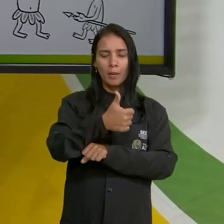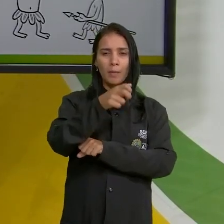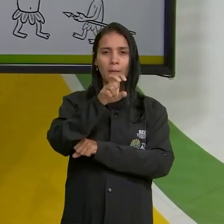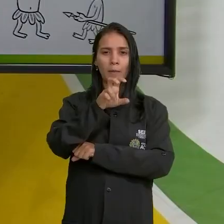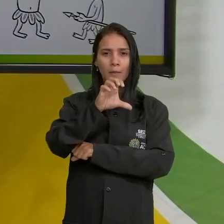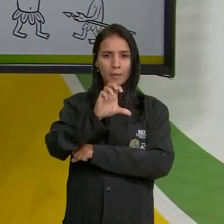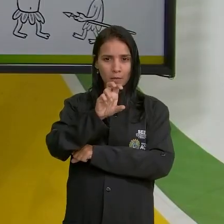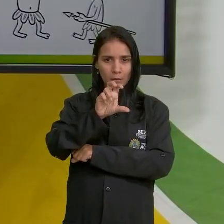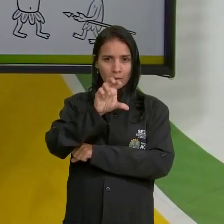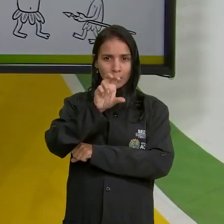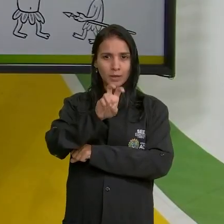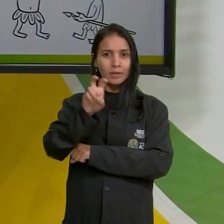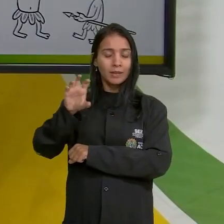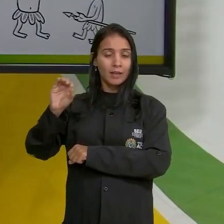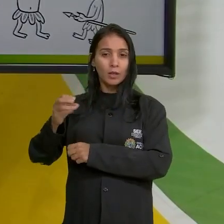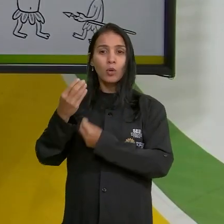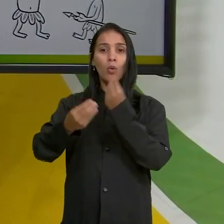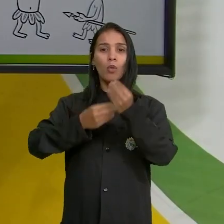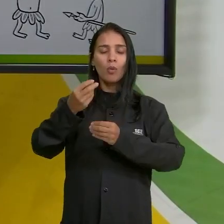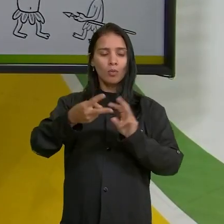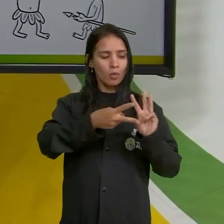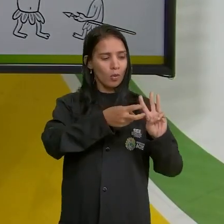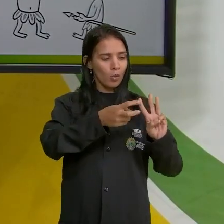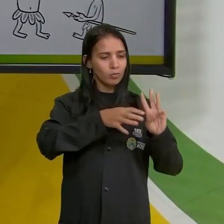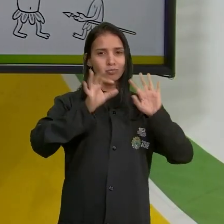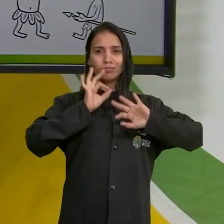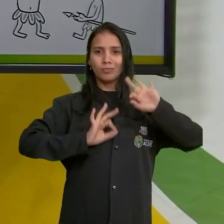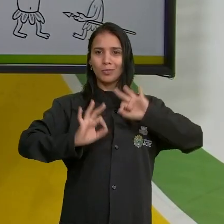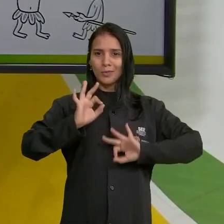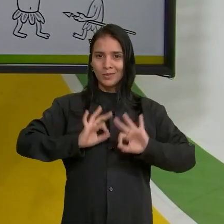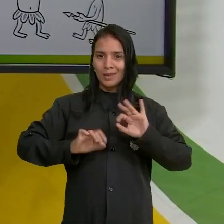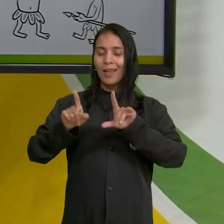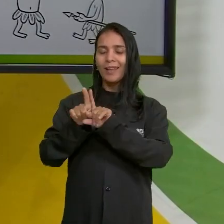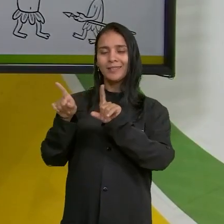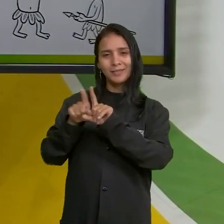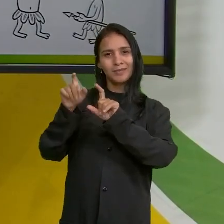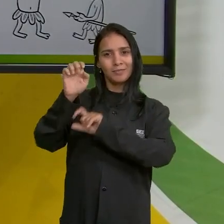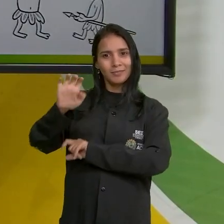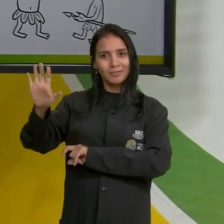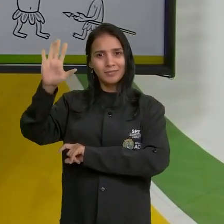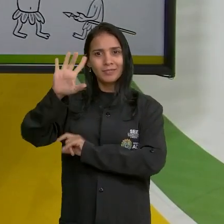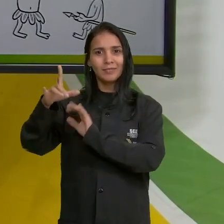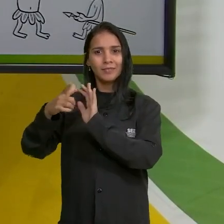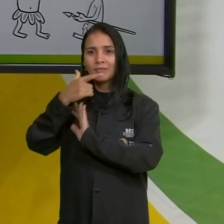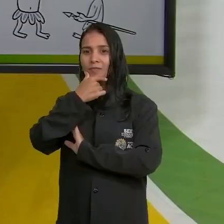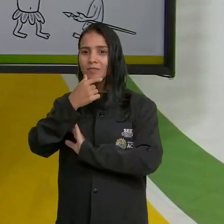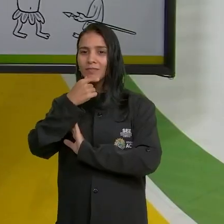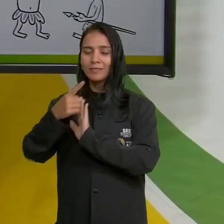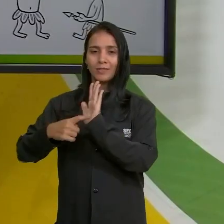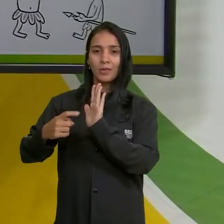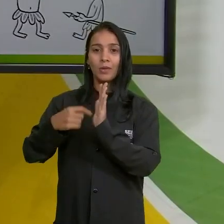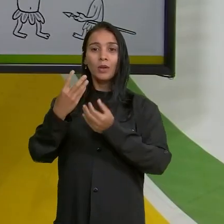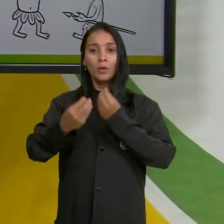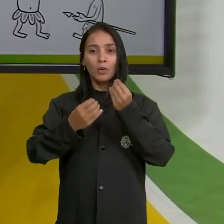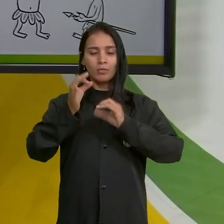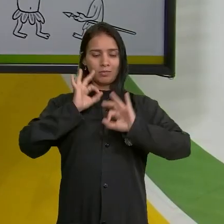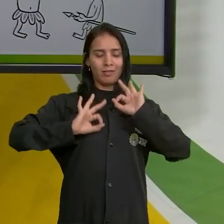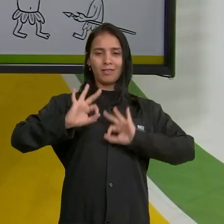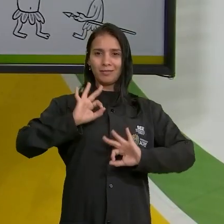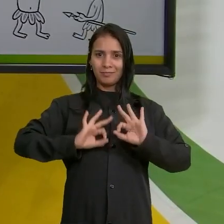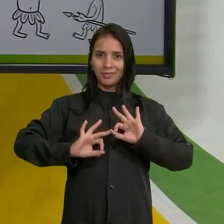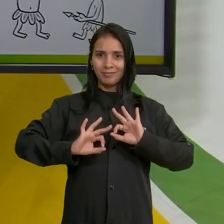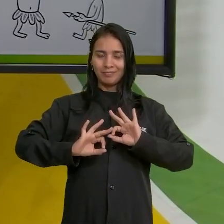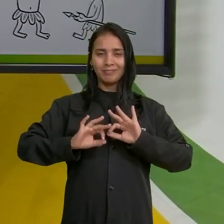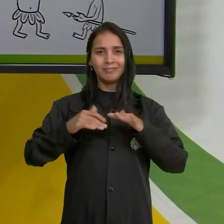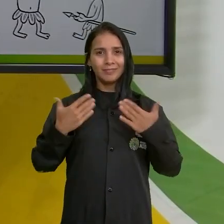mesma forma que nós podemos identificar uma postura etnocêntrica, porque nas frases que eu li agora há pouco a